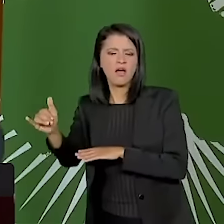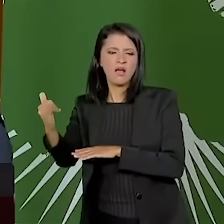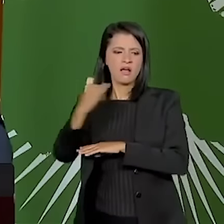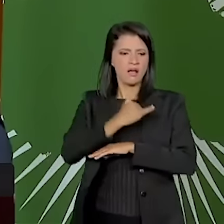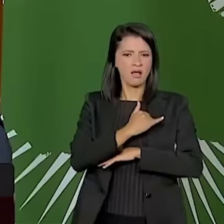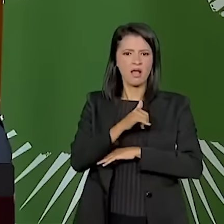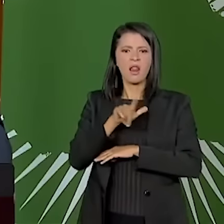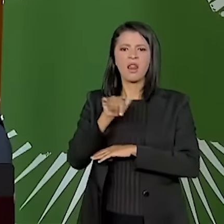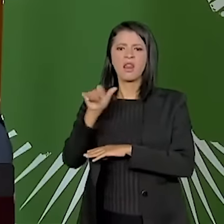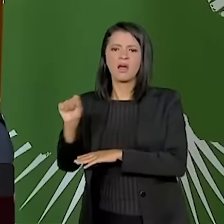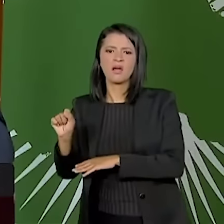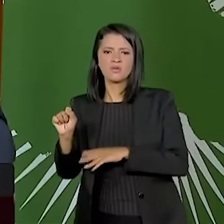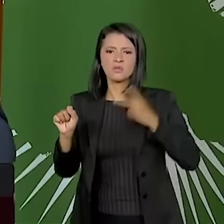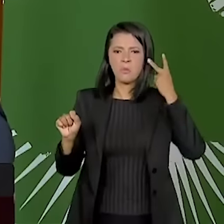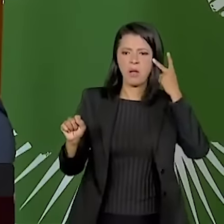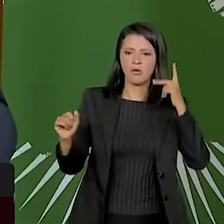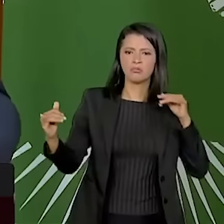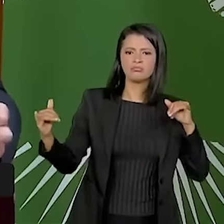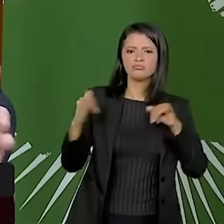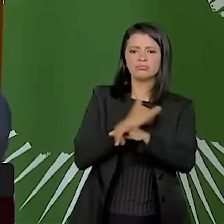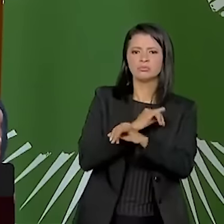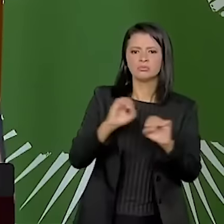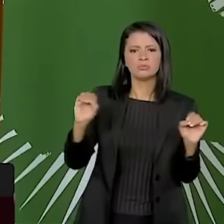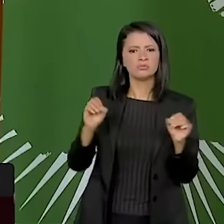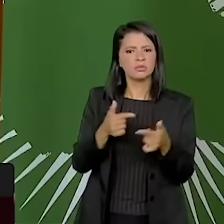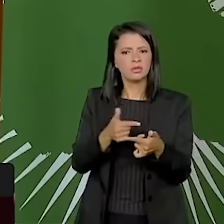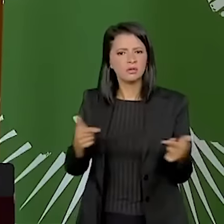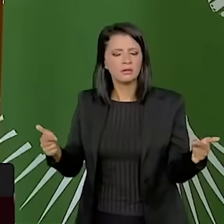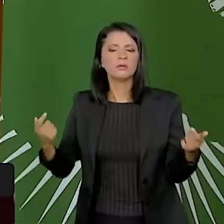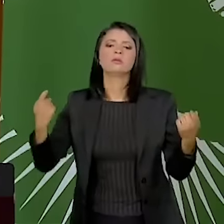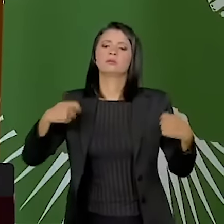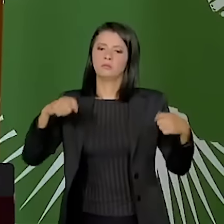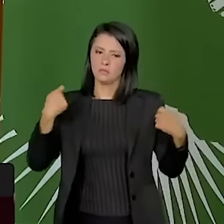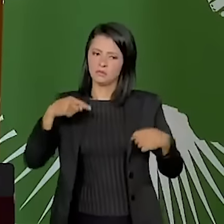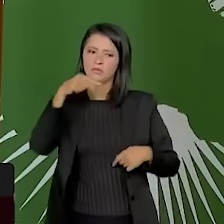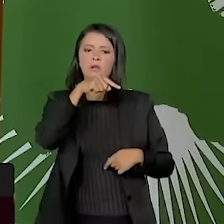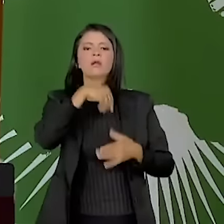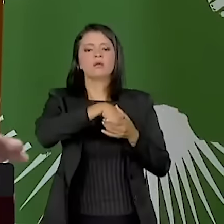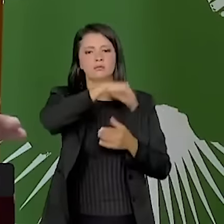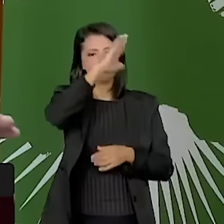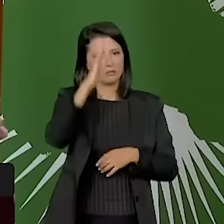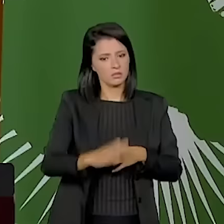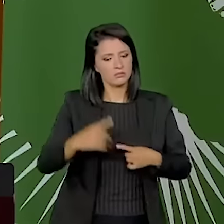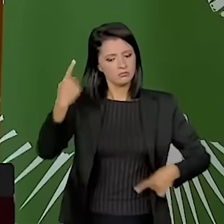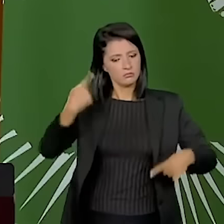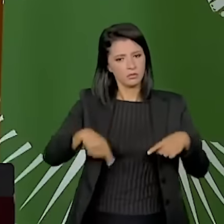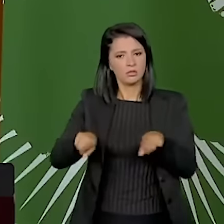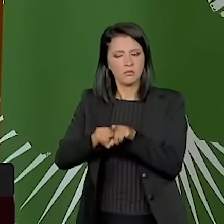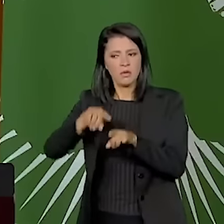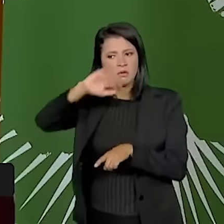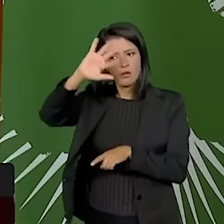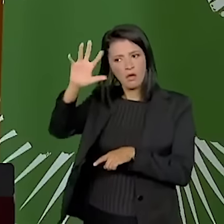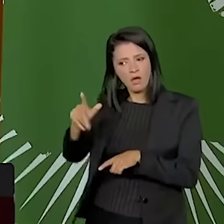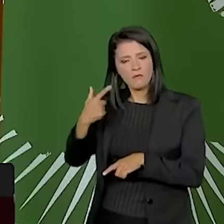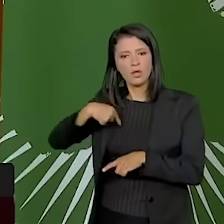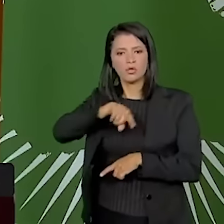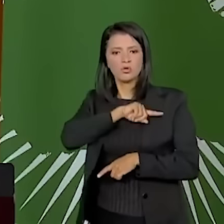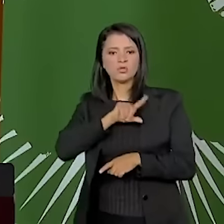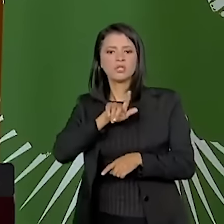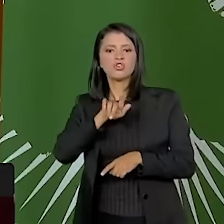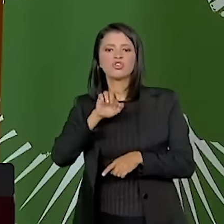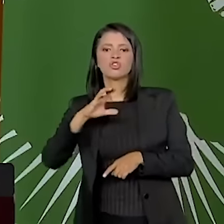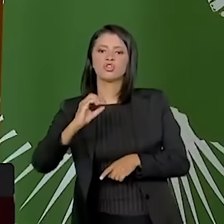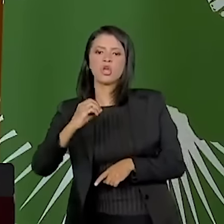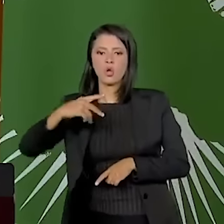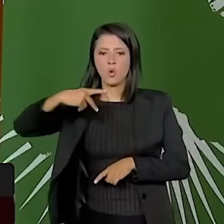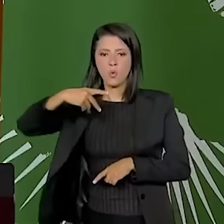São Paulo. Então, nós vamos ter que discutir no Brasil internamente e na África a nossa geopolítica para a gente